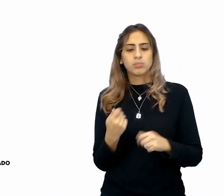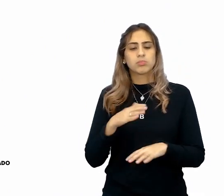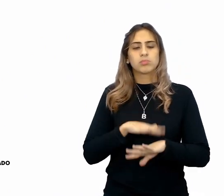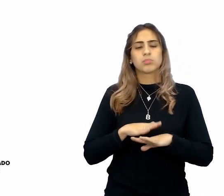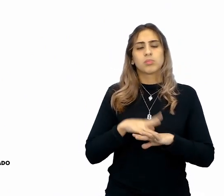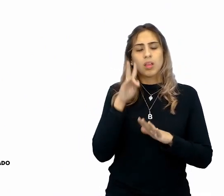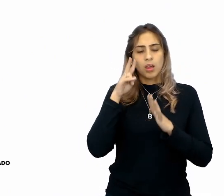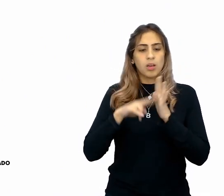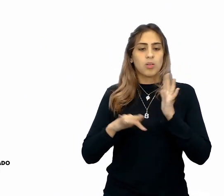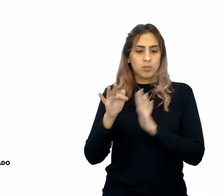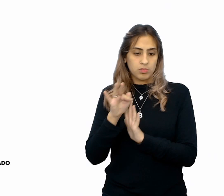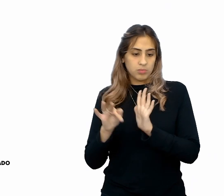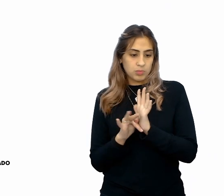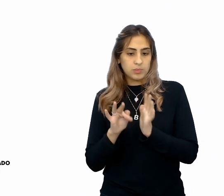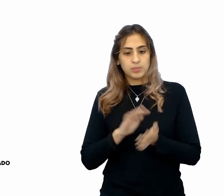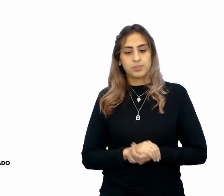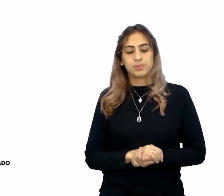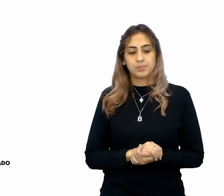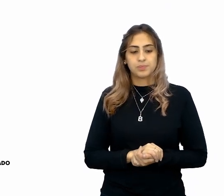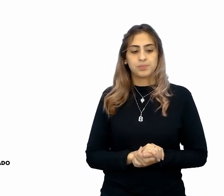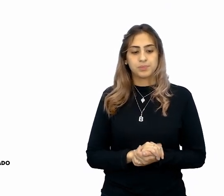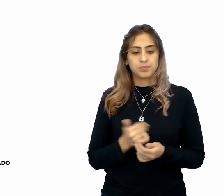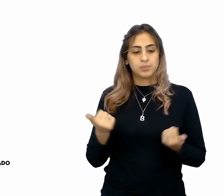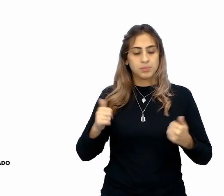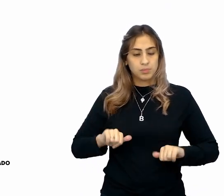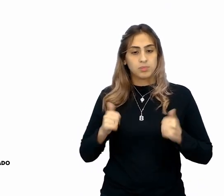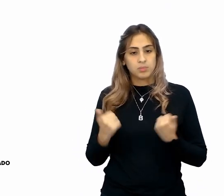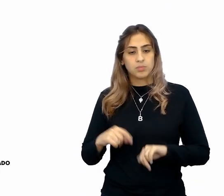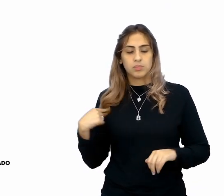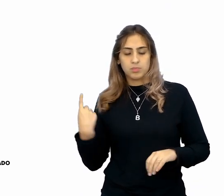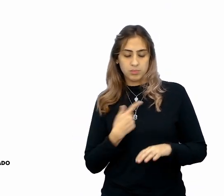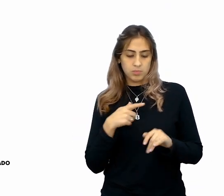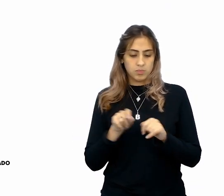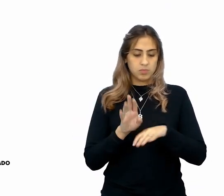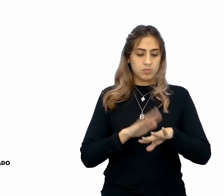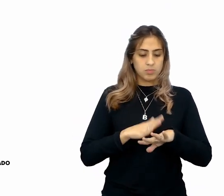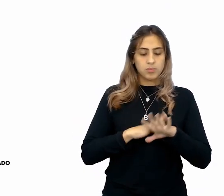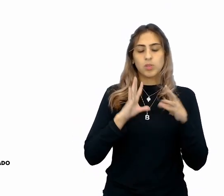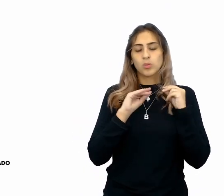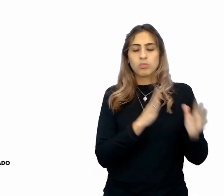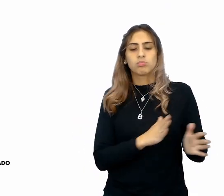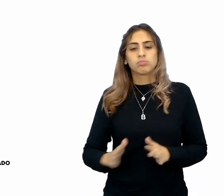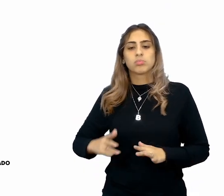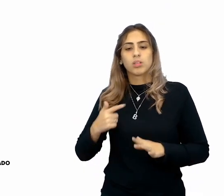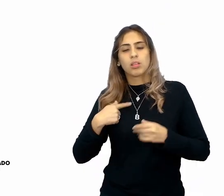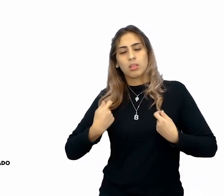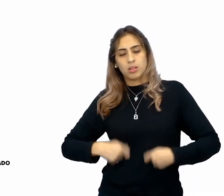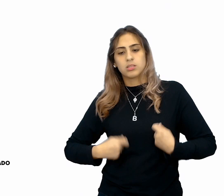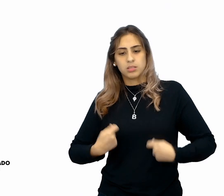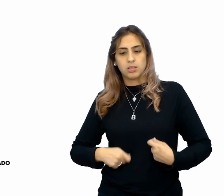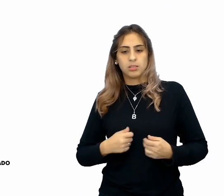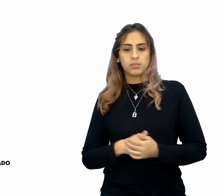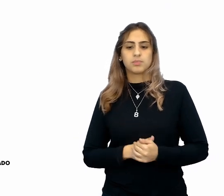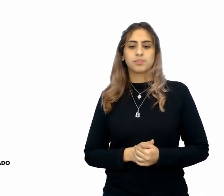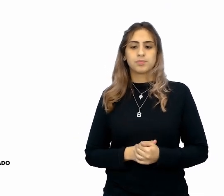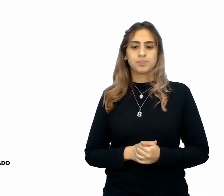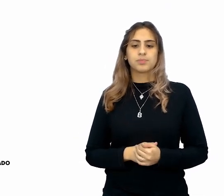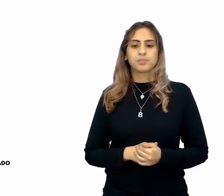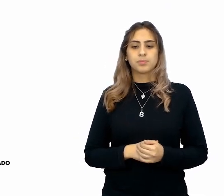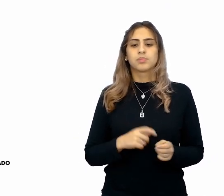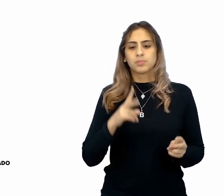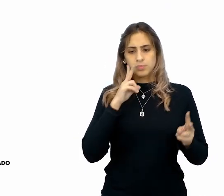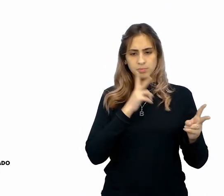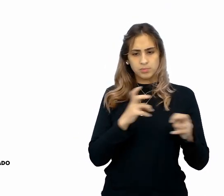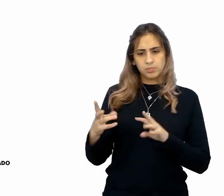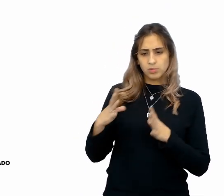o texto e produzirem e avaliar se eles contemplam todas as partes necessárias. Se os aspectos